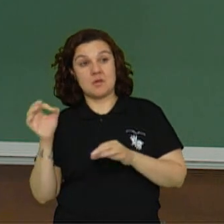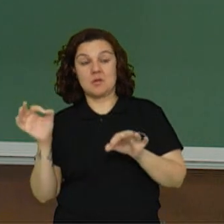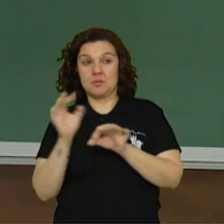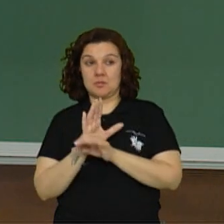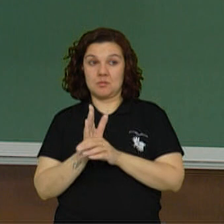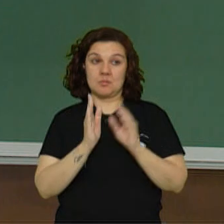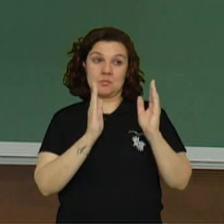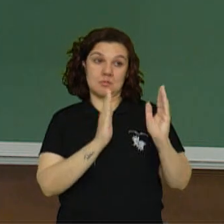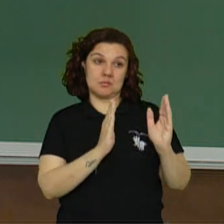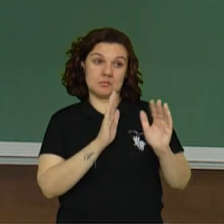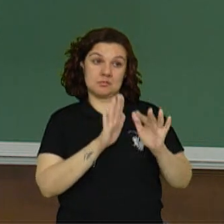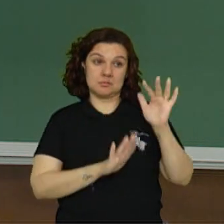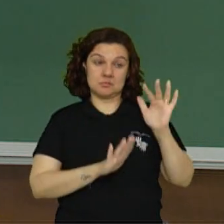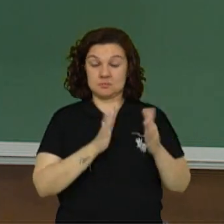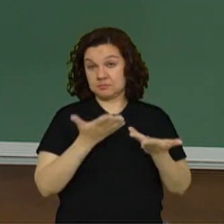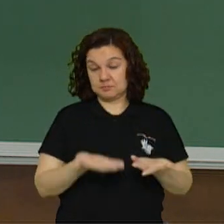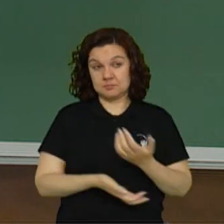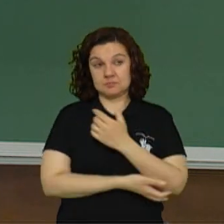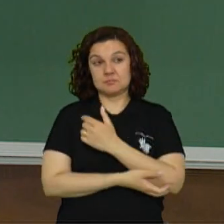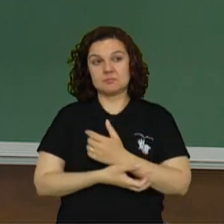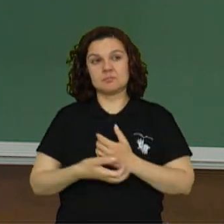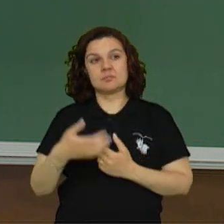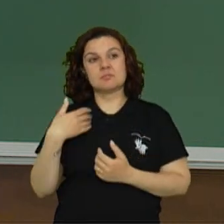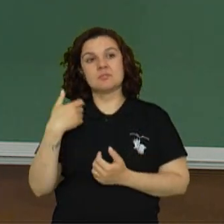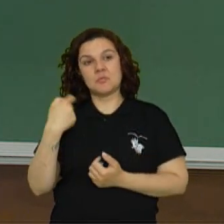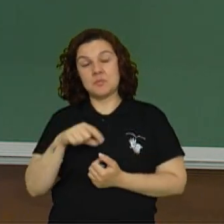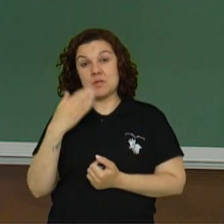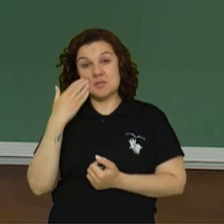tudo, ou você sabe aquela que resolve só ele. Eu